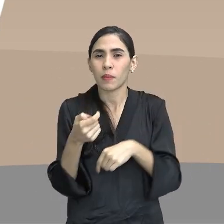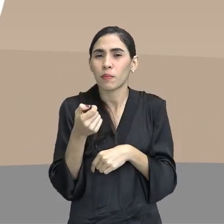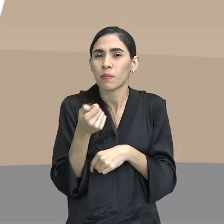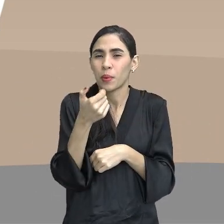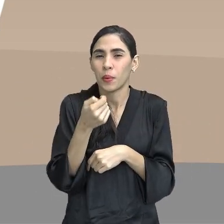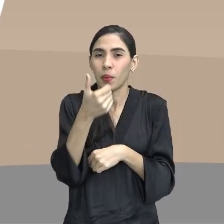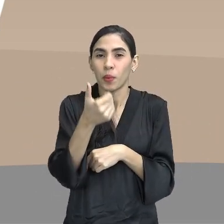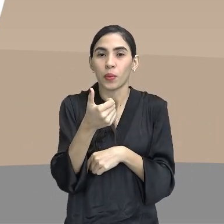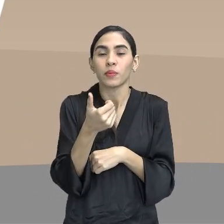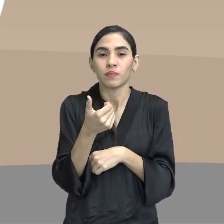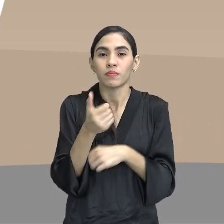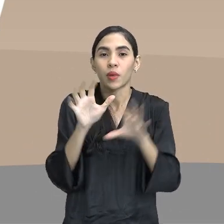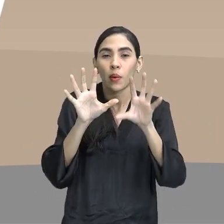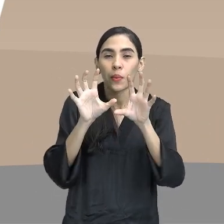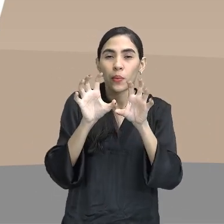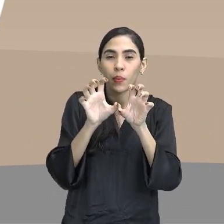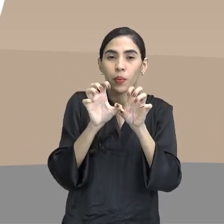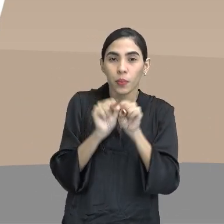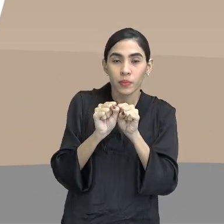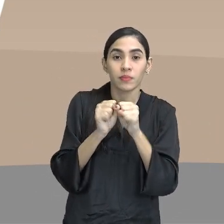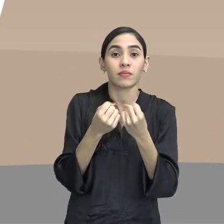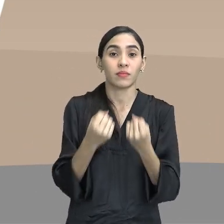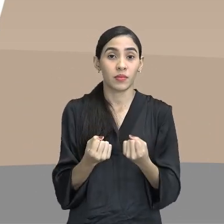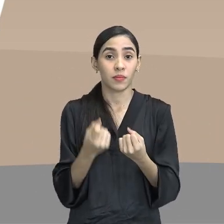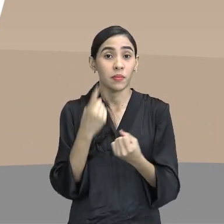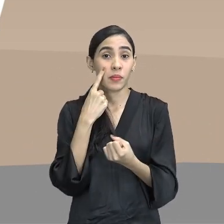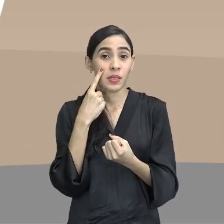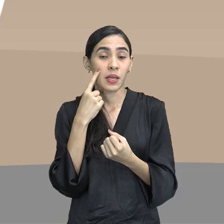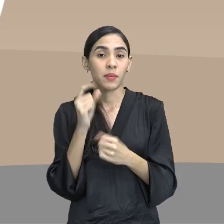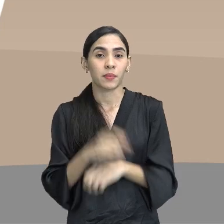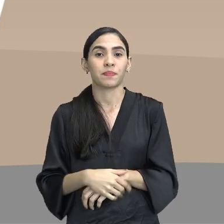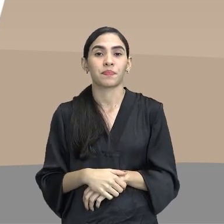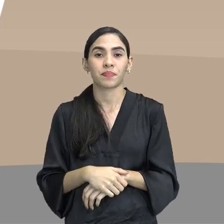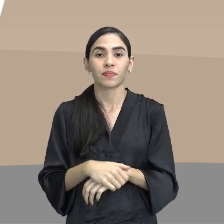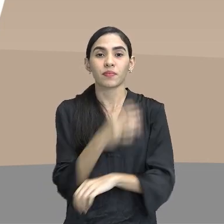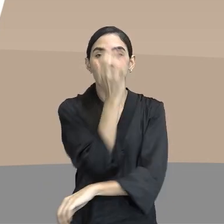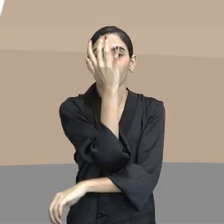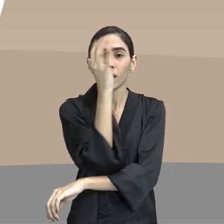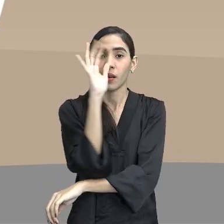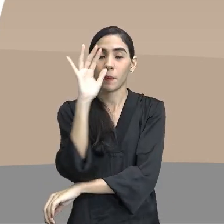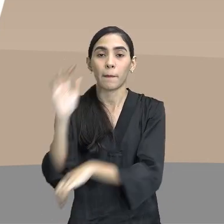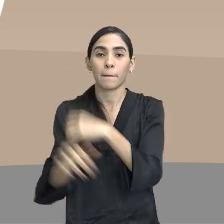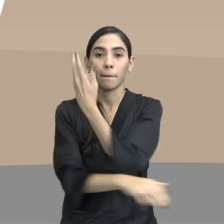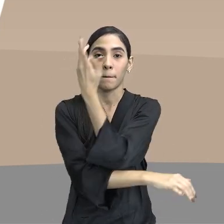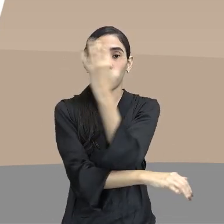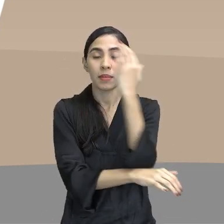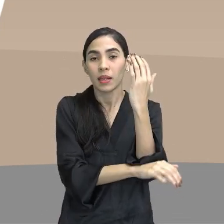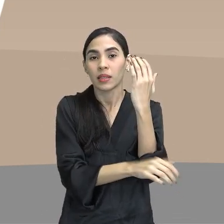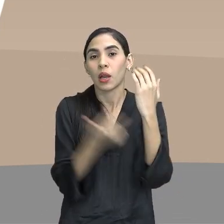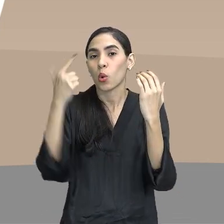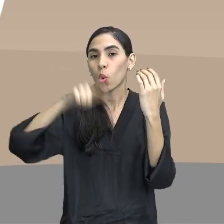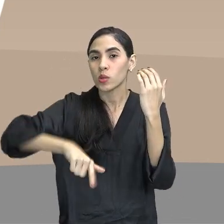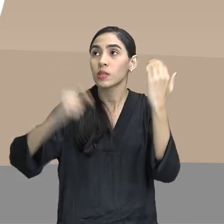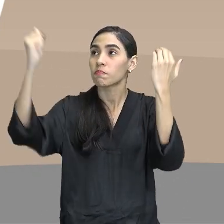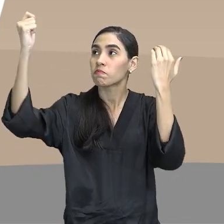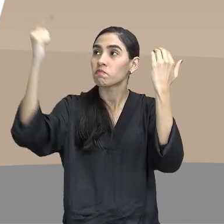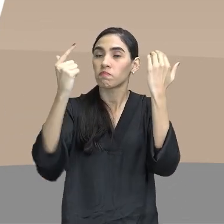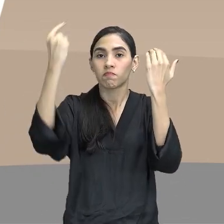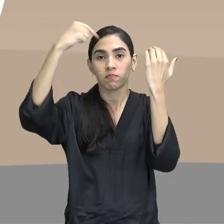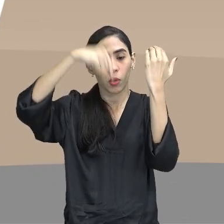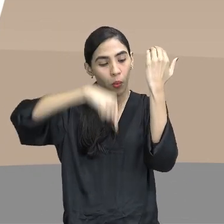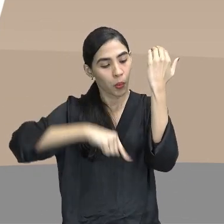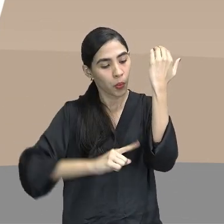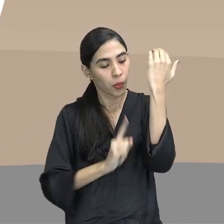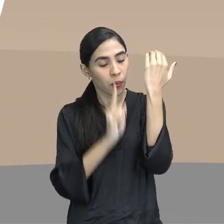absorvido então esse gás carbônico, né? Então a gente observa que as plantas ali, ó, para que elas possam fazer a fotossíntese,